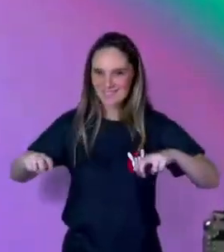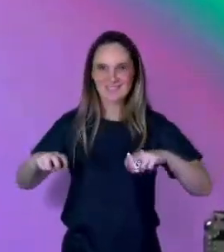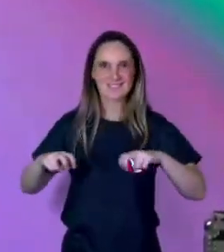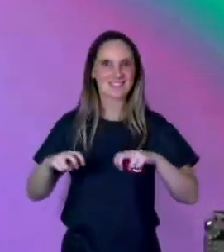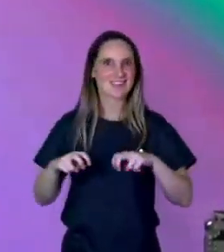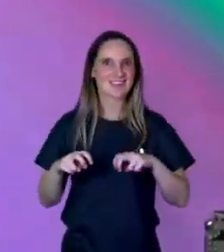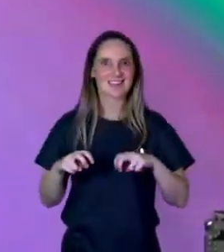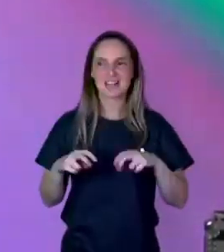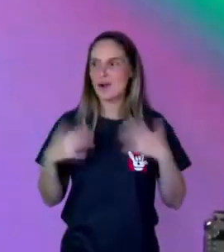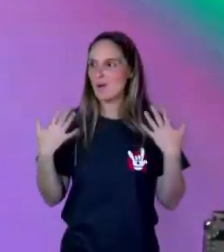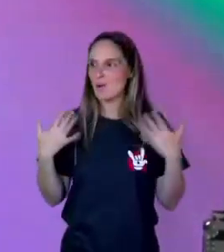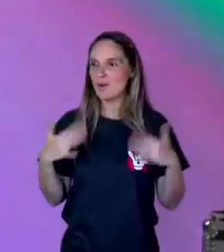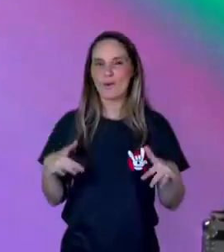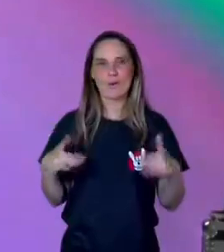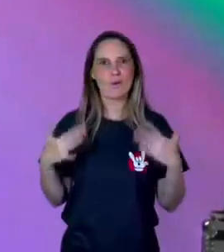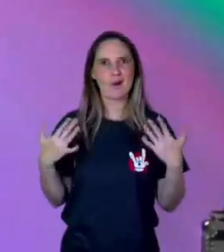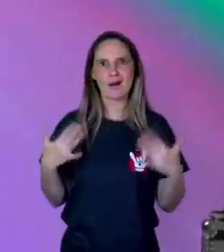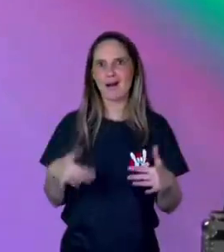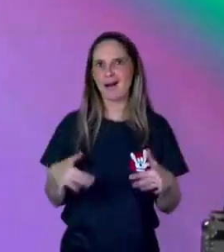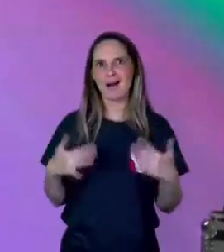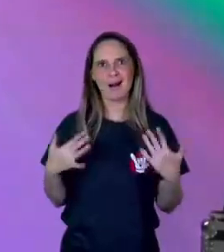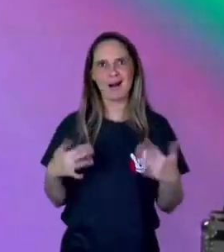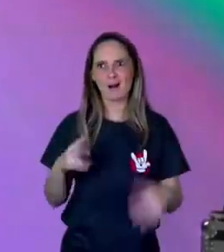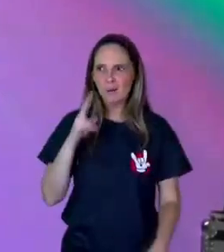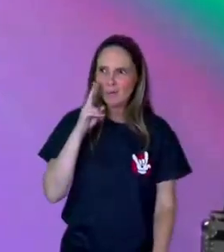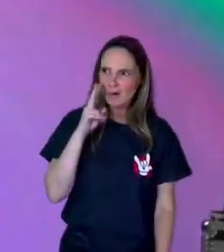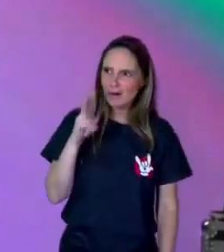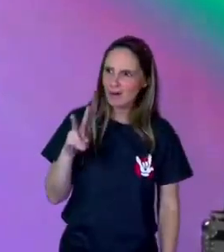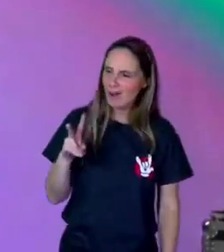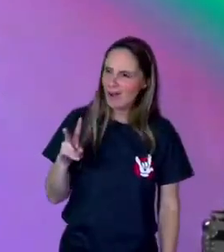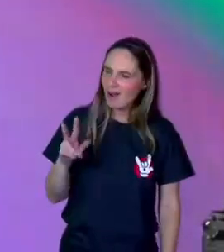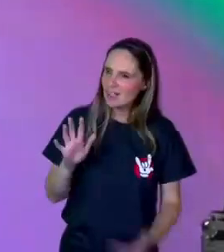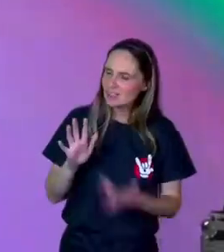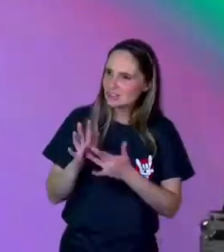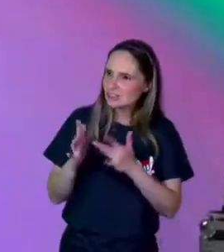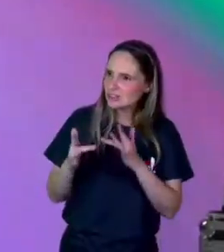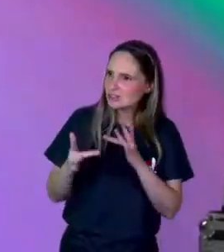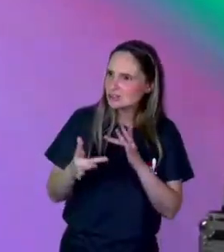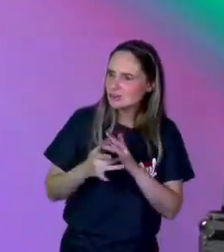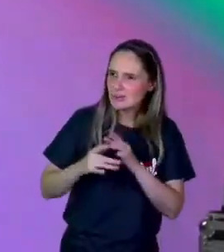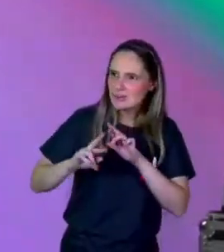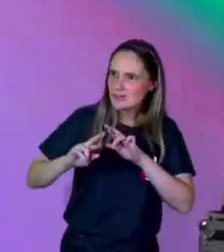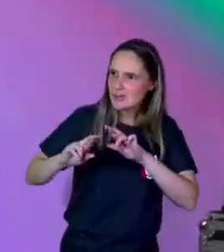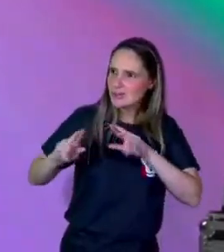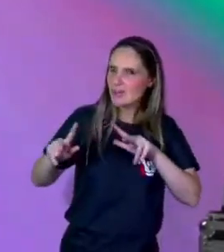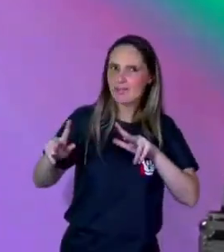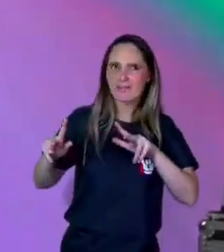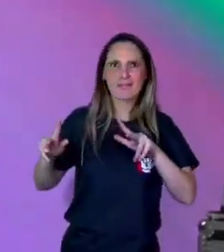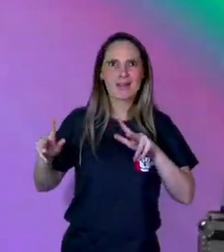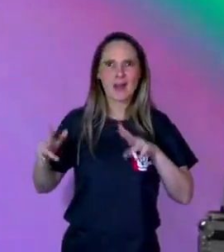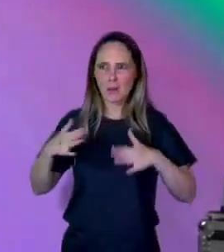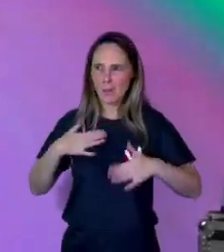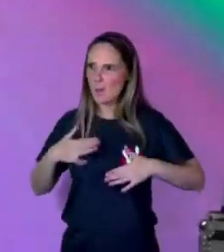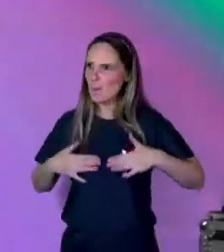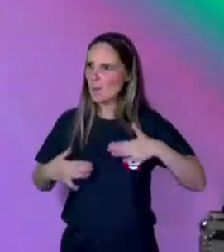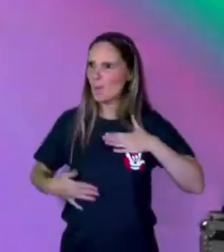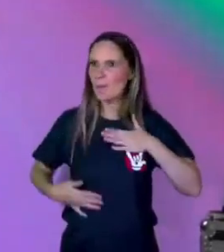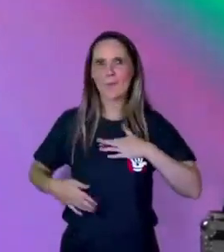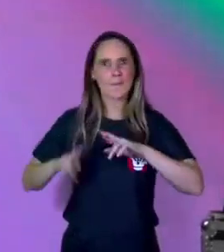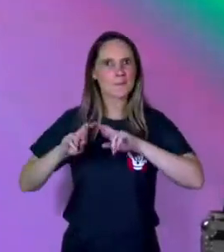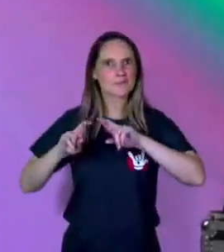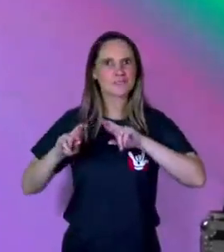Você teria visto ele numa forma que você não reconhecia até que ele quisesse, e aí você via que era ele. É quando você via que era ele, ele